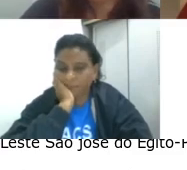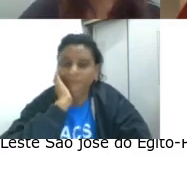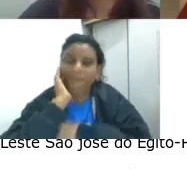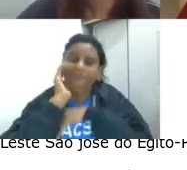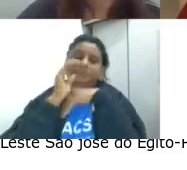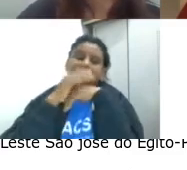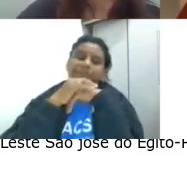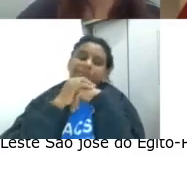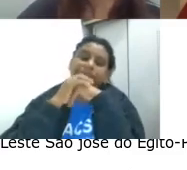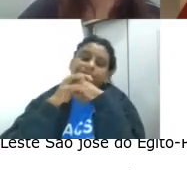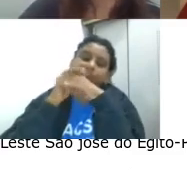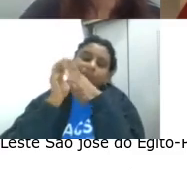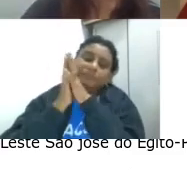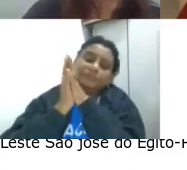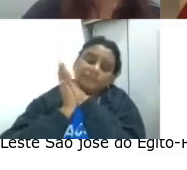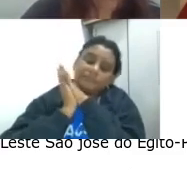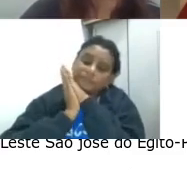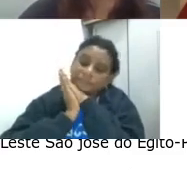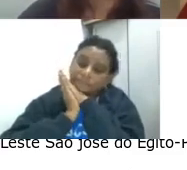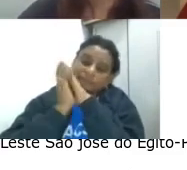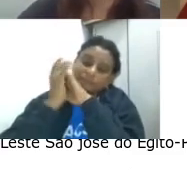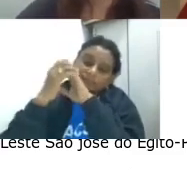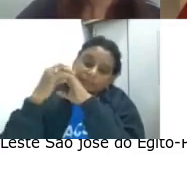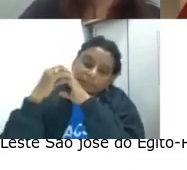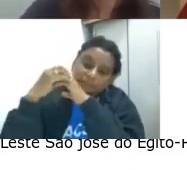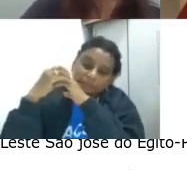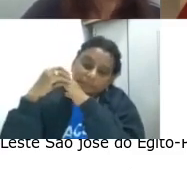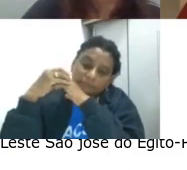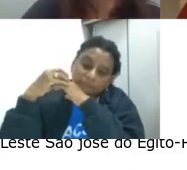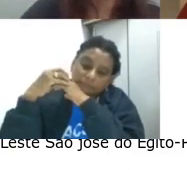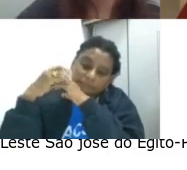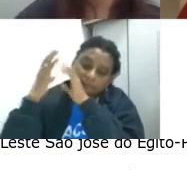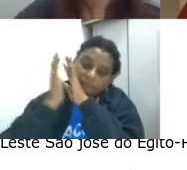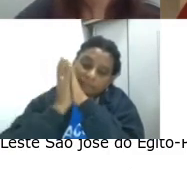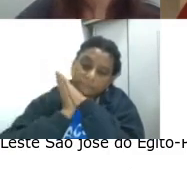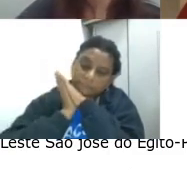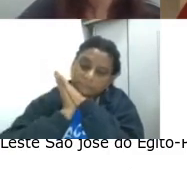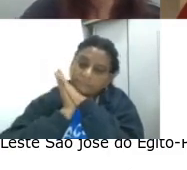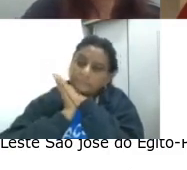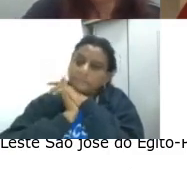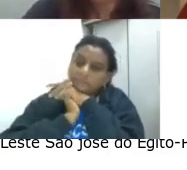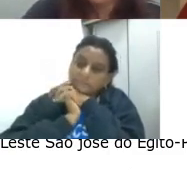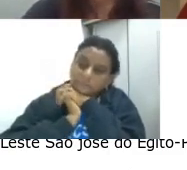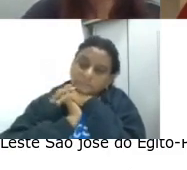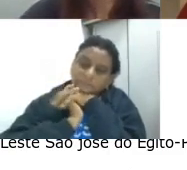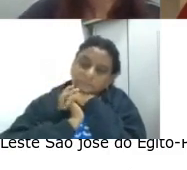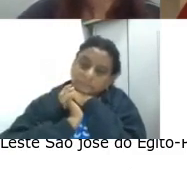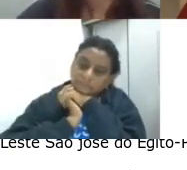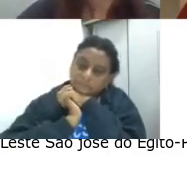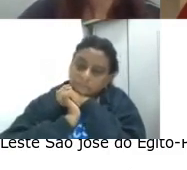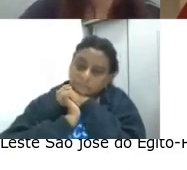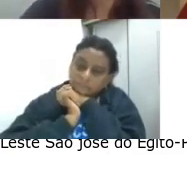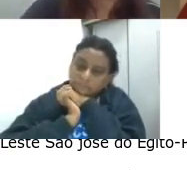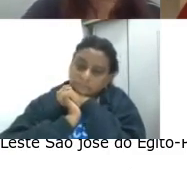paciente porque acredito que a gente formando esse paciente sobre a importância dele ser acompanhado na unidade sobre a importância dos contatos serem avaliados sobre a